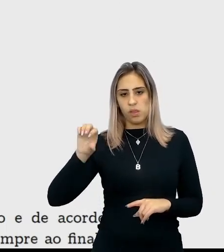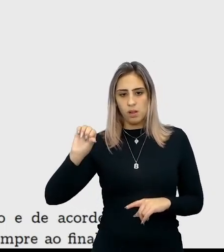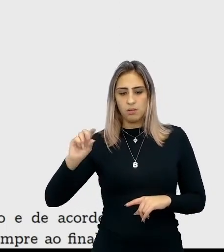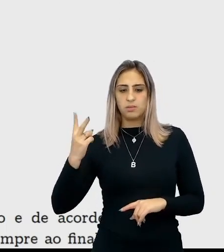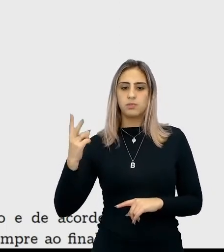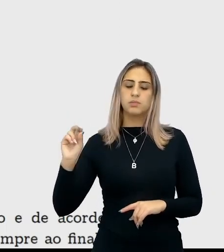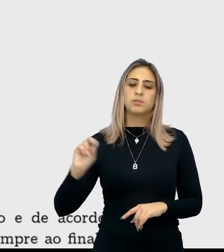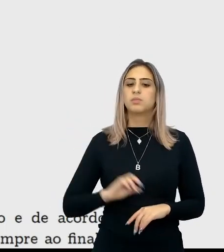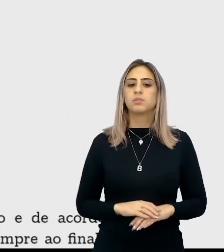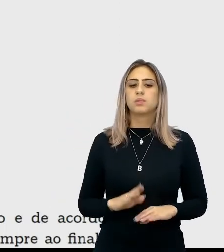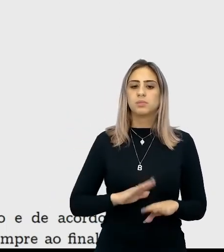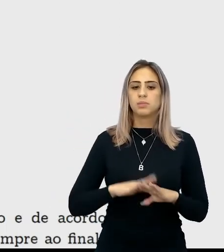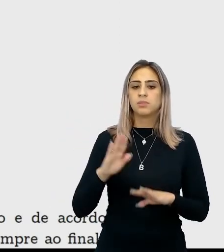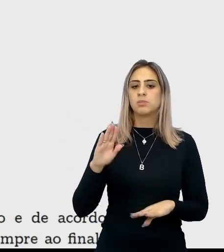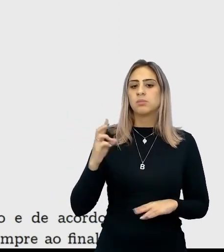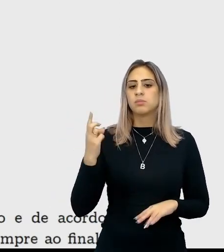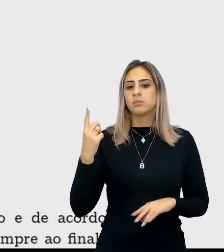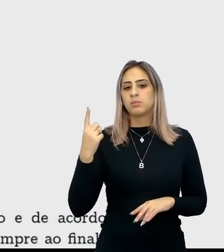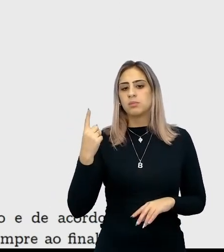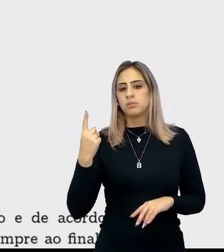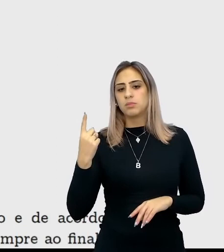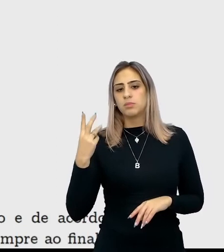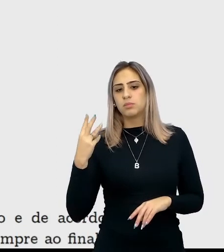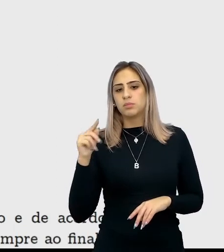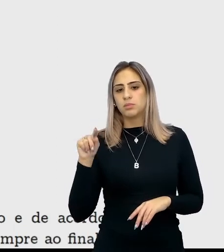12.979,20, mais